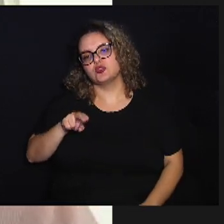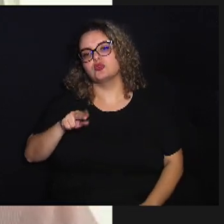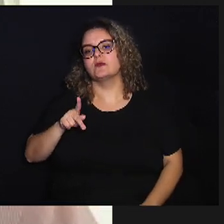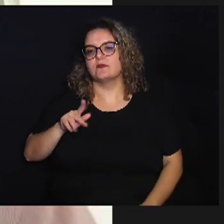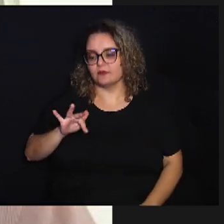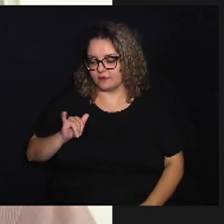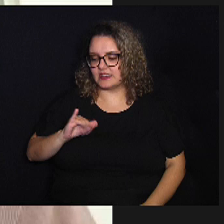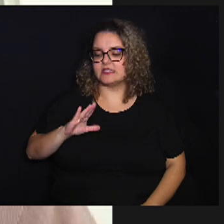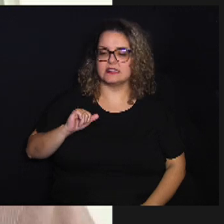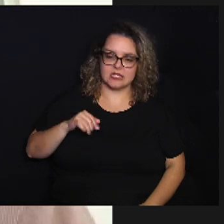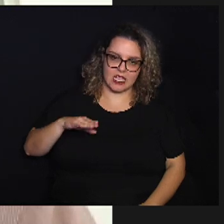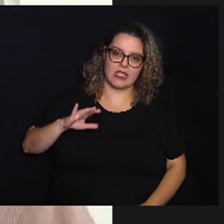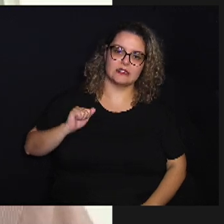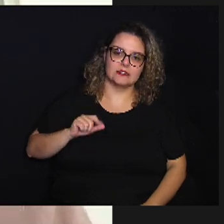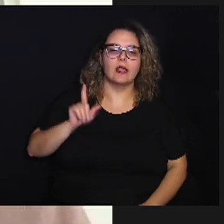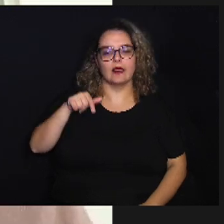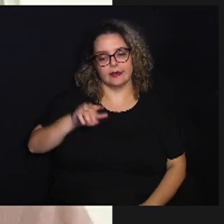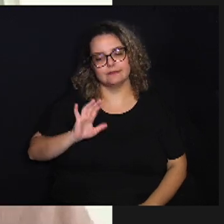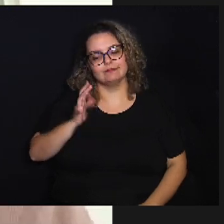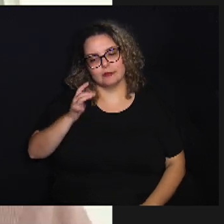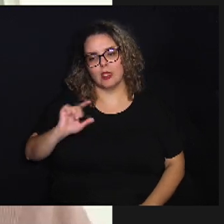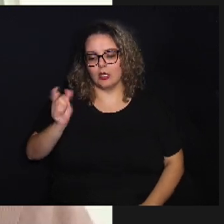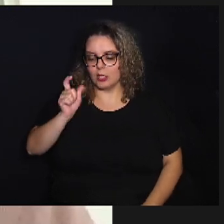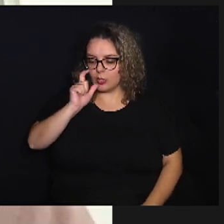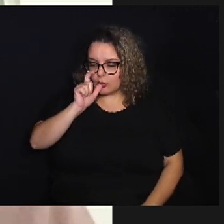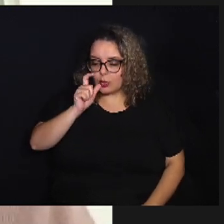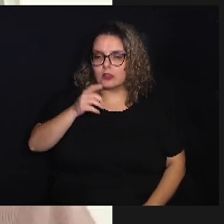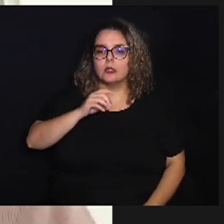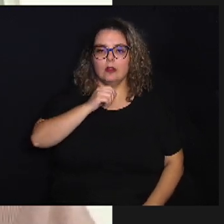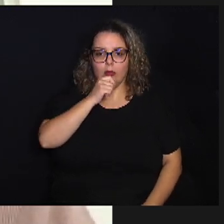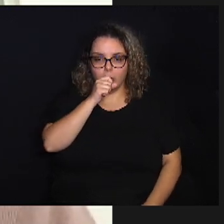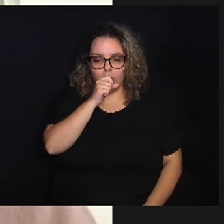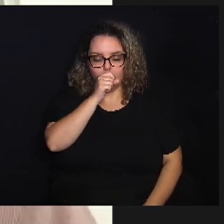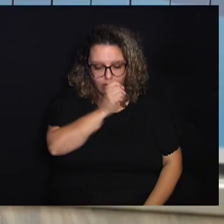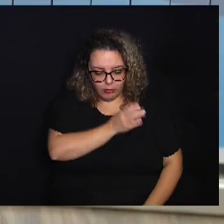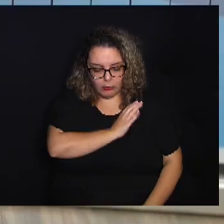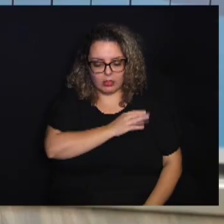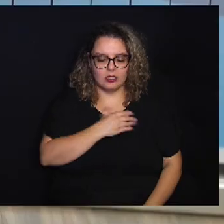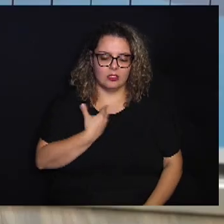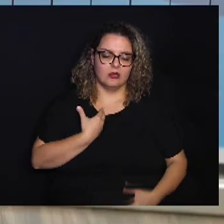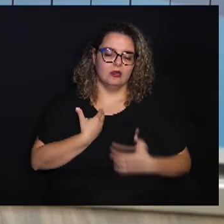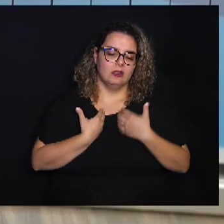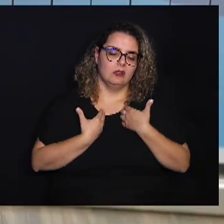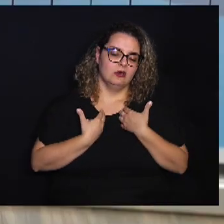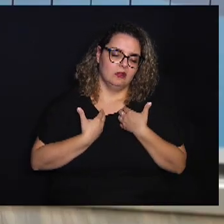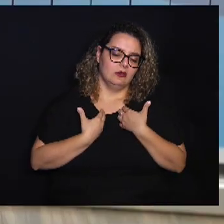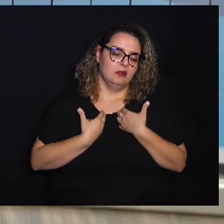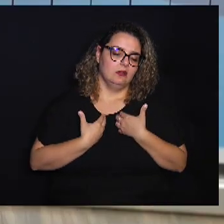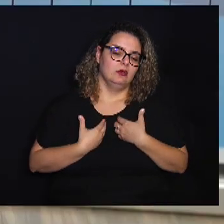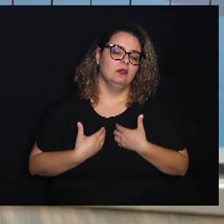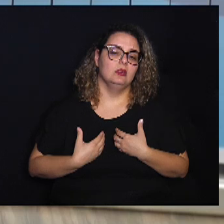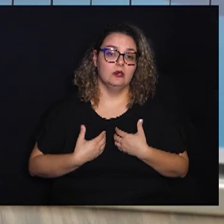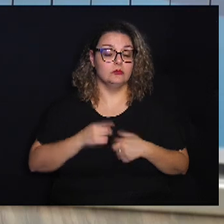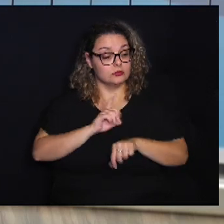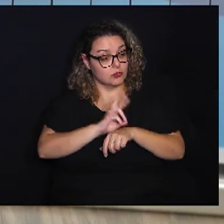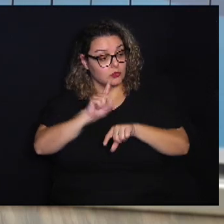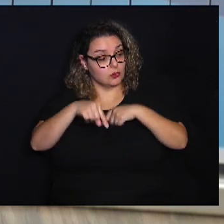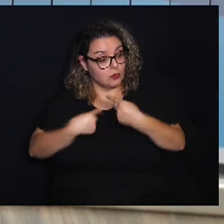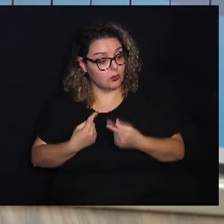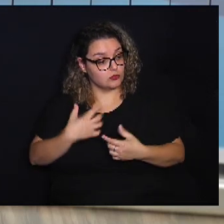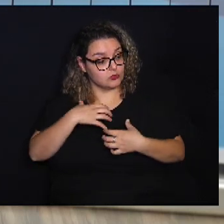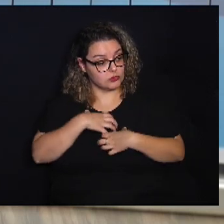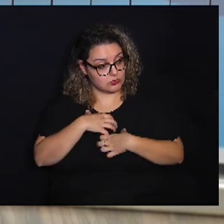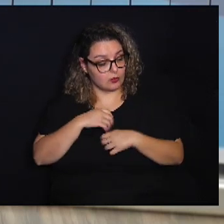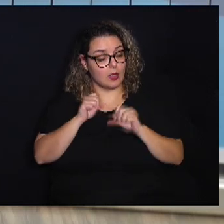o aparecimento dessa asma e esse sintoma de tosse e de cansaço. É, doutor, agora, outros sintomas,